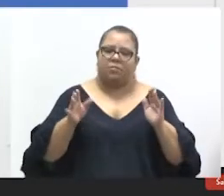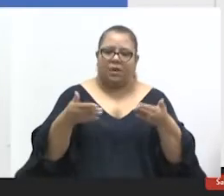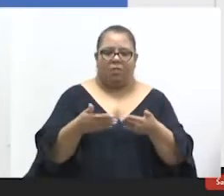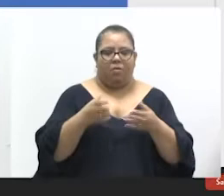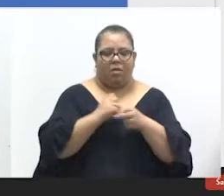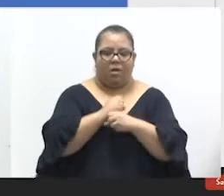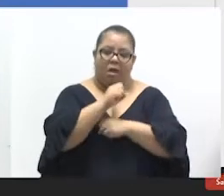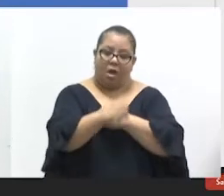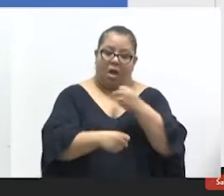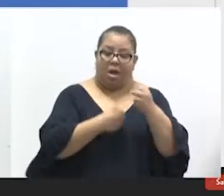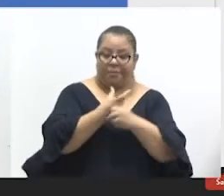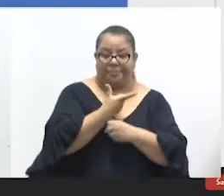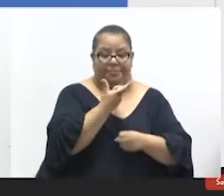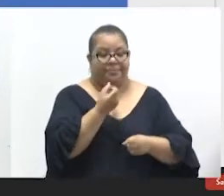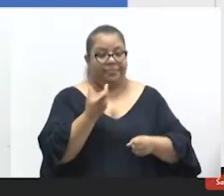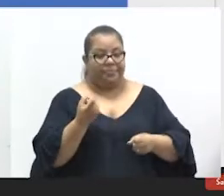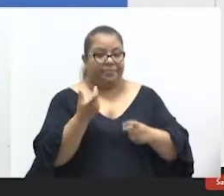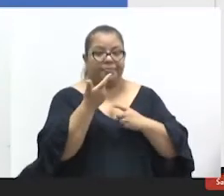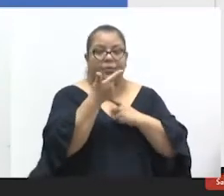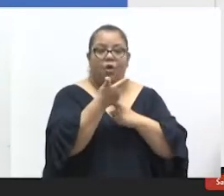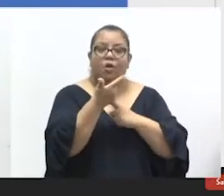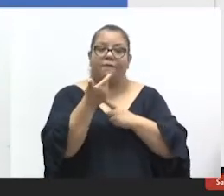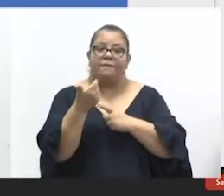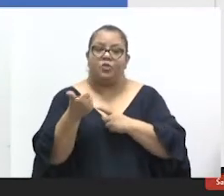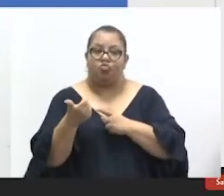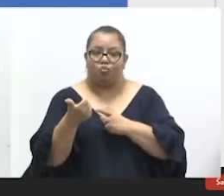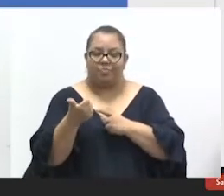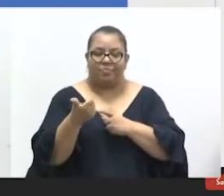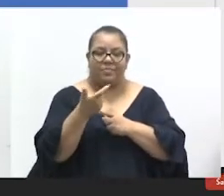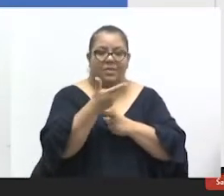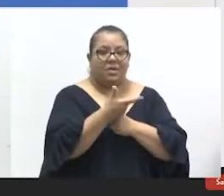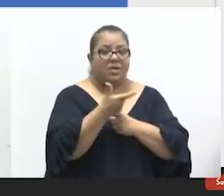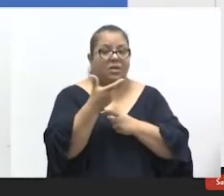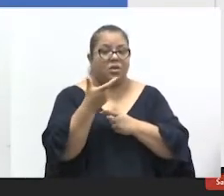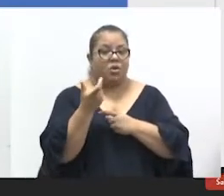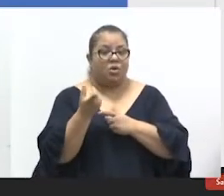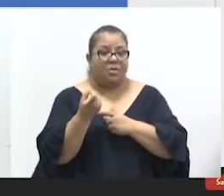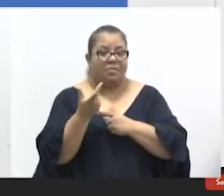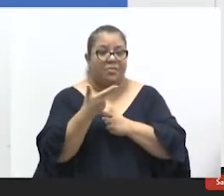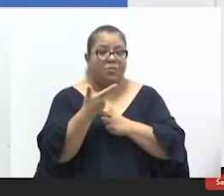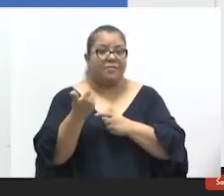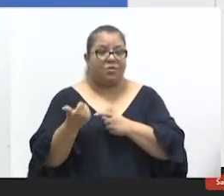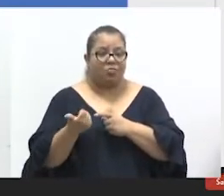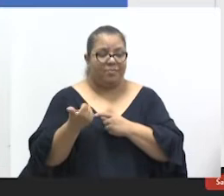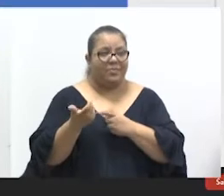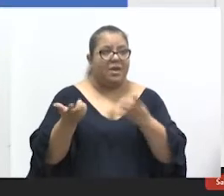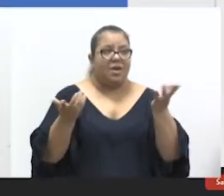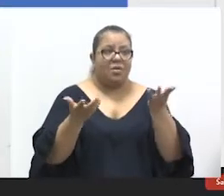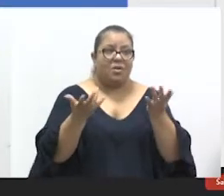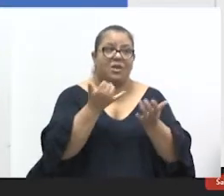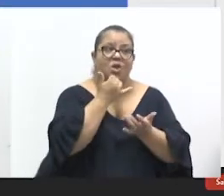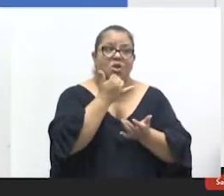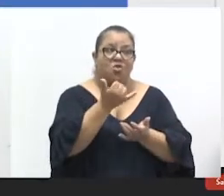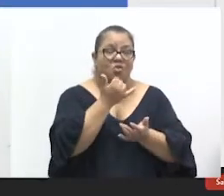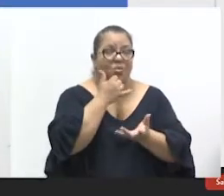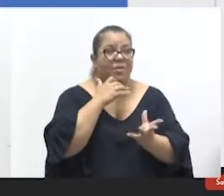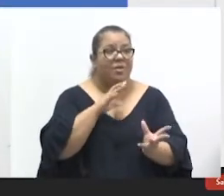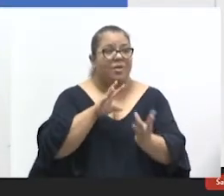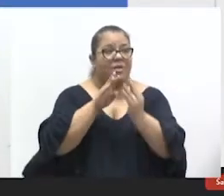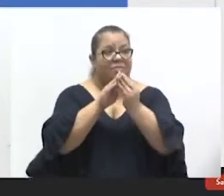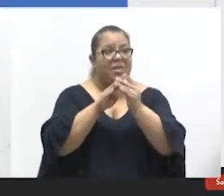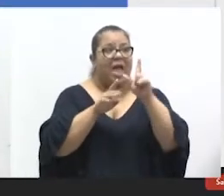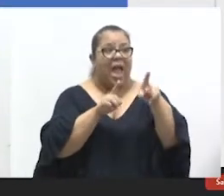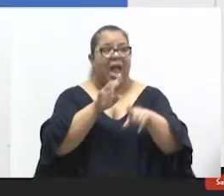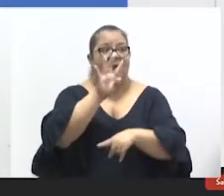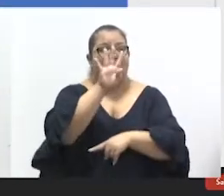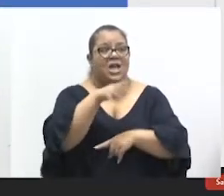ano de 2021, né? Que são os dados mais atualizados que temos. Peço até desculpa na forma de apresentar, porque esses